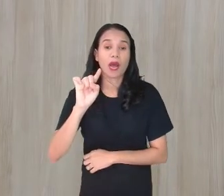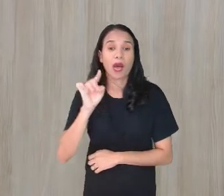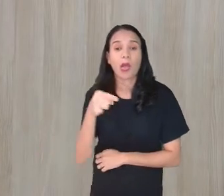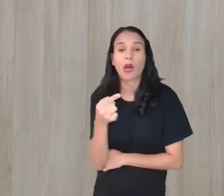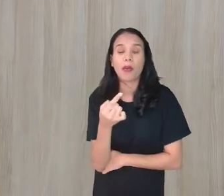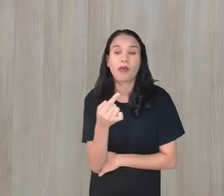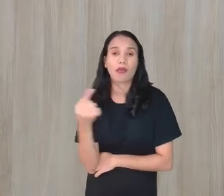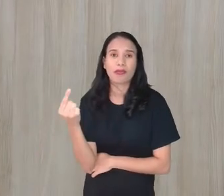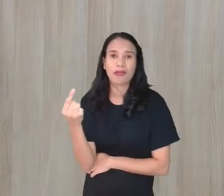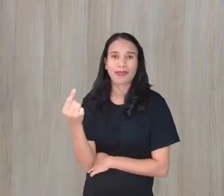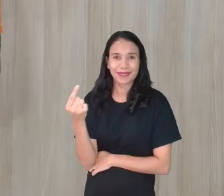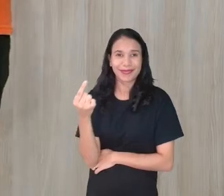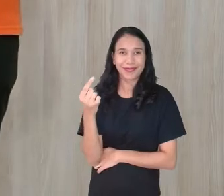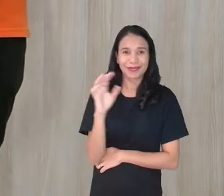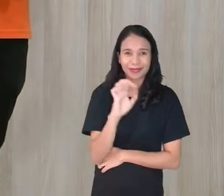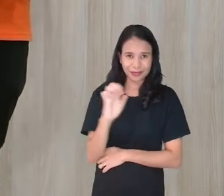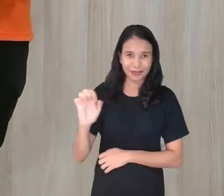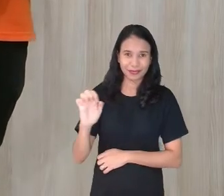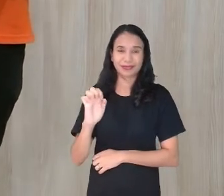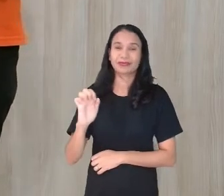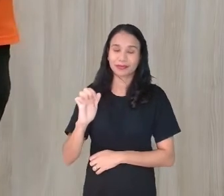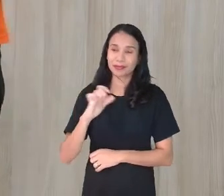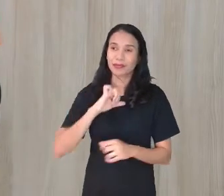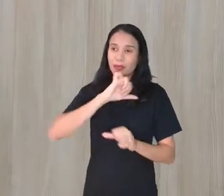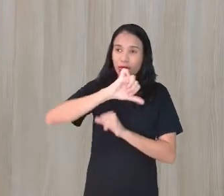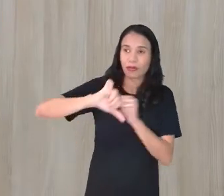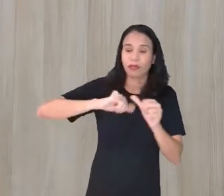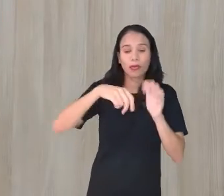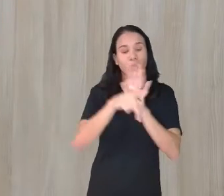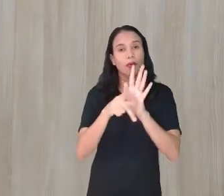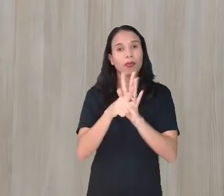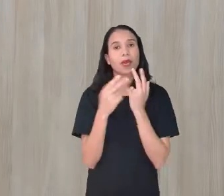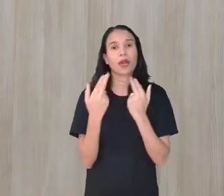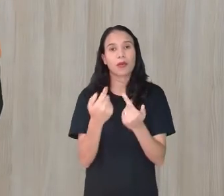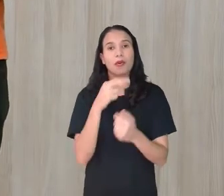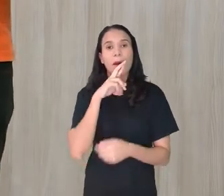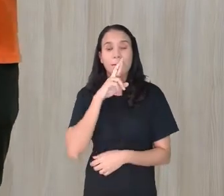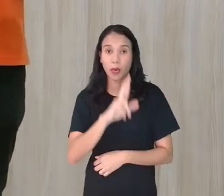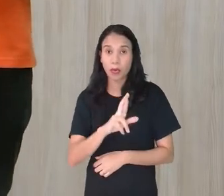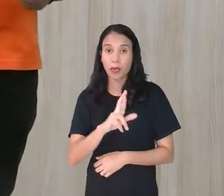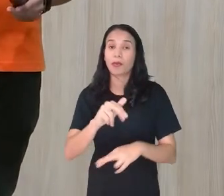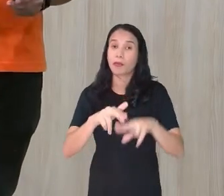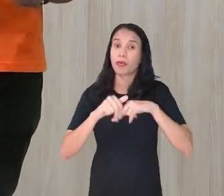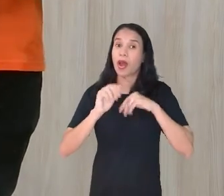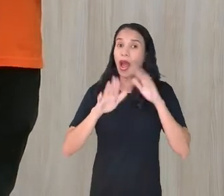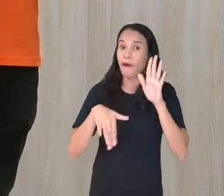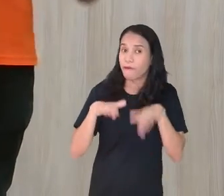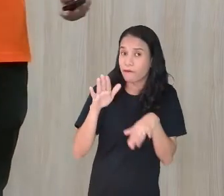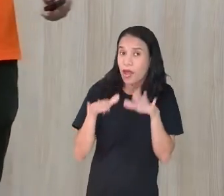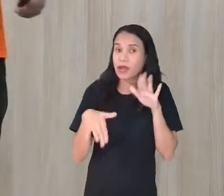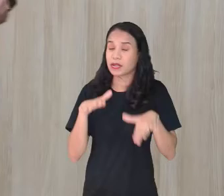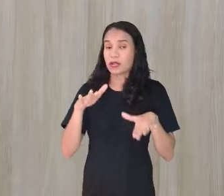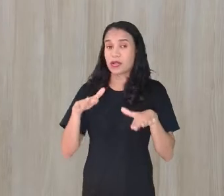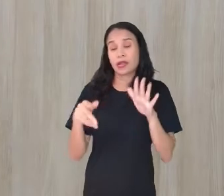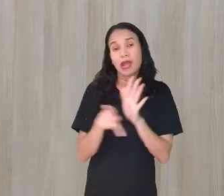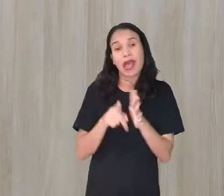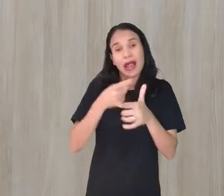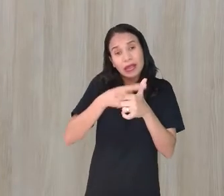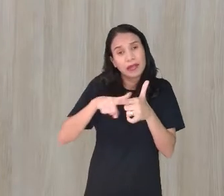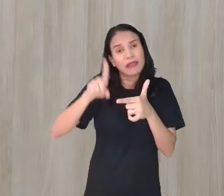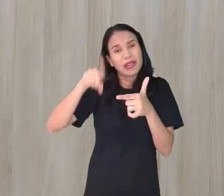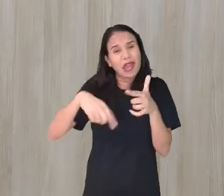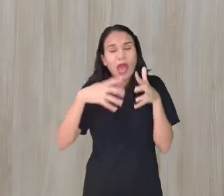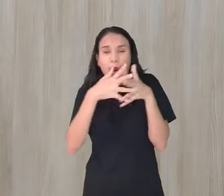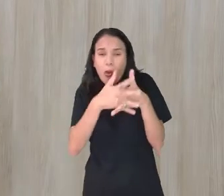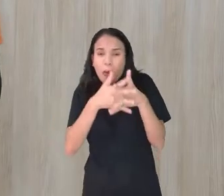uma casinha para a esquerda, transformando aí no mesmo resultado. Então, às vezes, dividir é um pouco